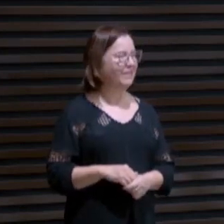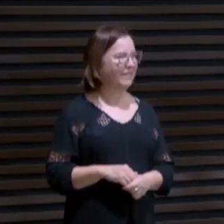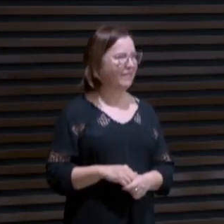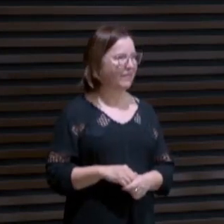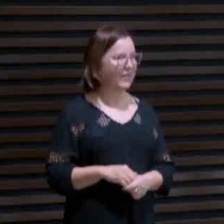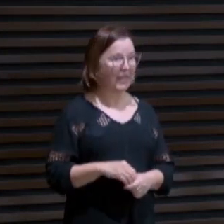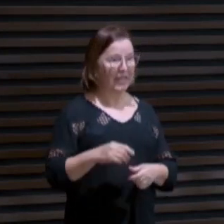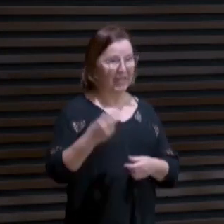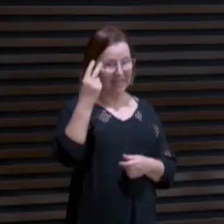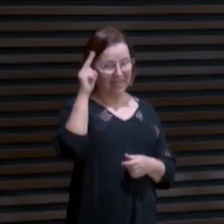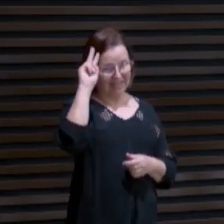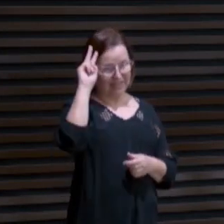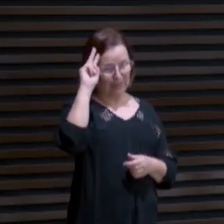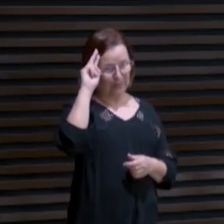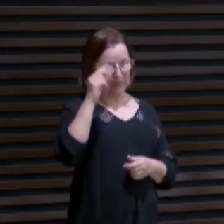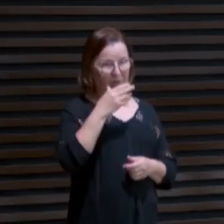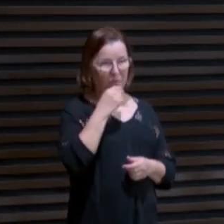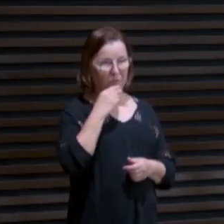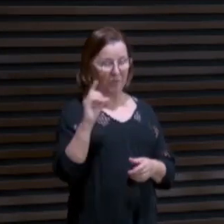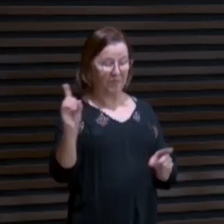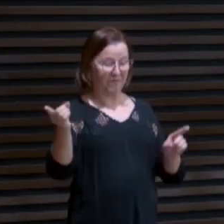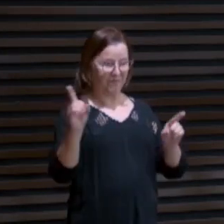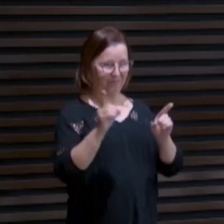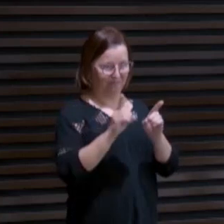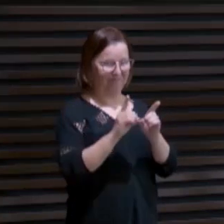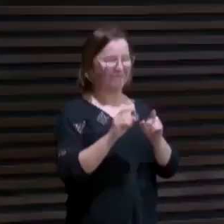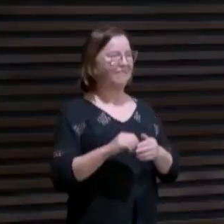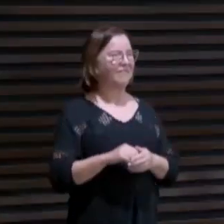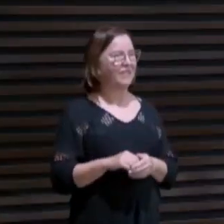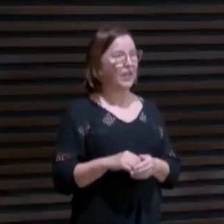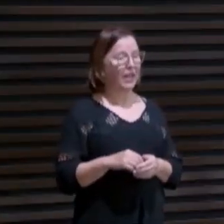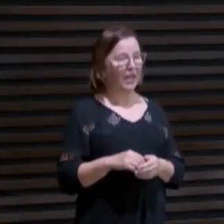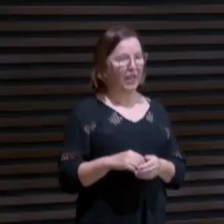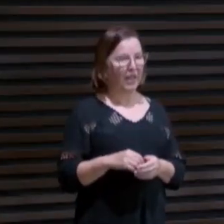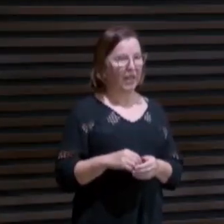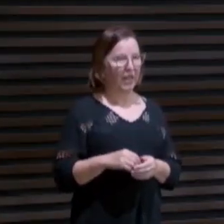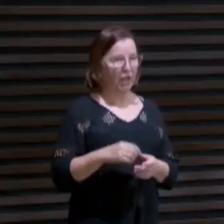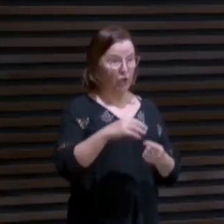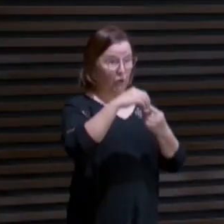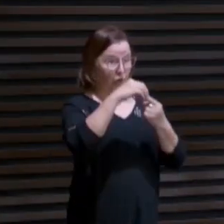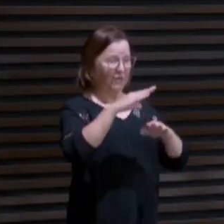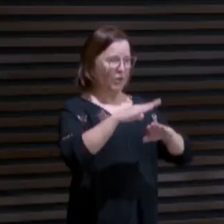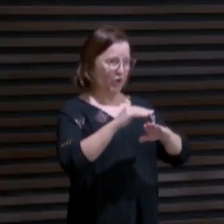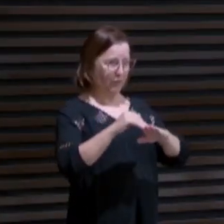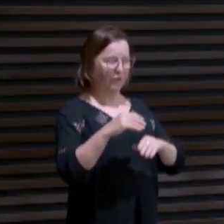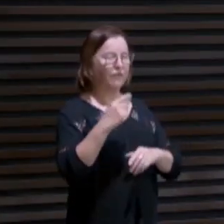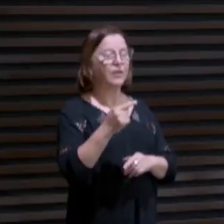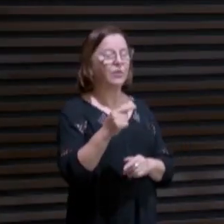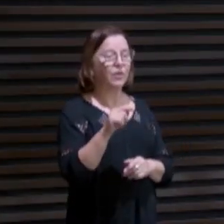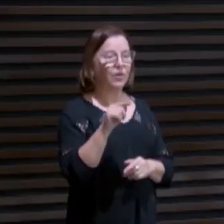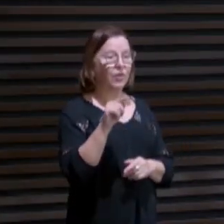Na segunda-feira, ele chegou, e o diretor-geral chamou e disse: qual é a sua